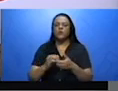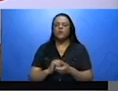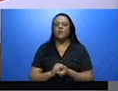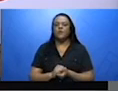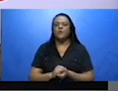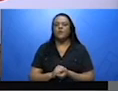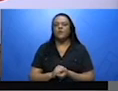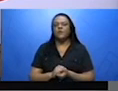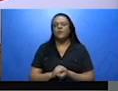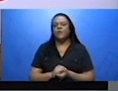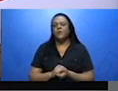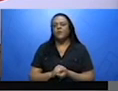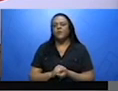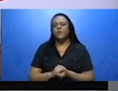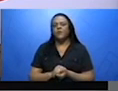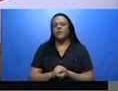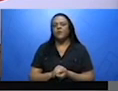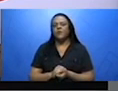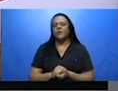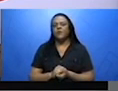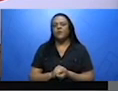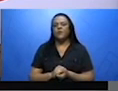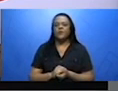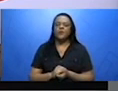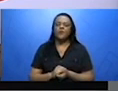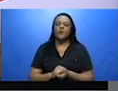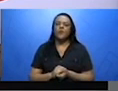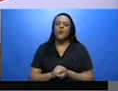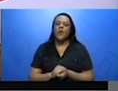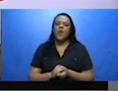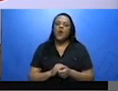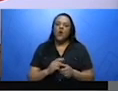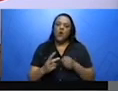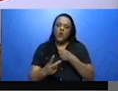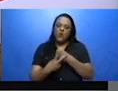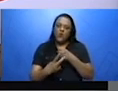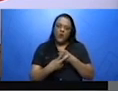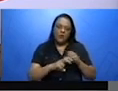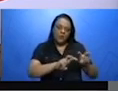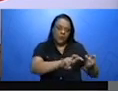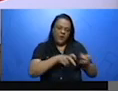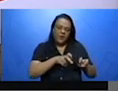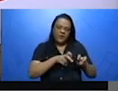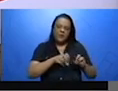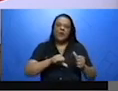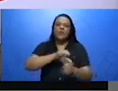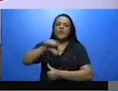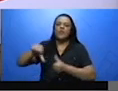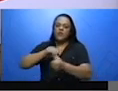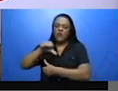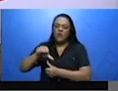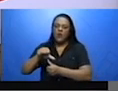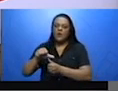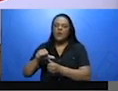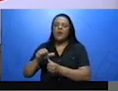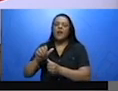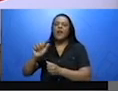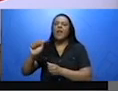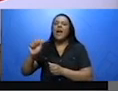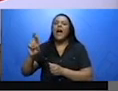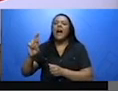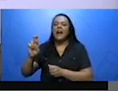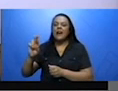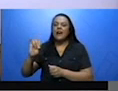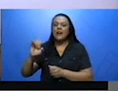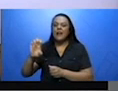de infinitivo. Porque eu jogo o meu verbo perceber para o infinitivo. Ok? Muito fácil, não é